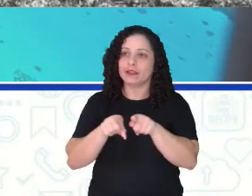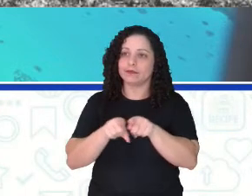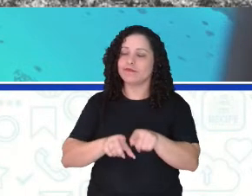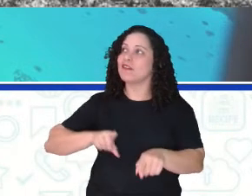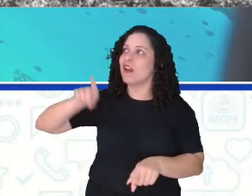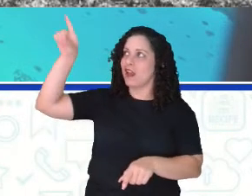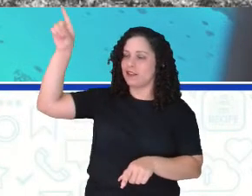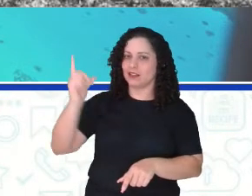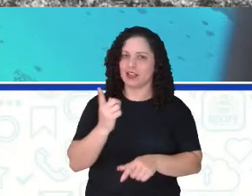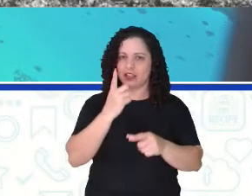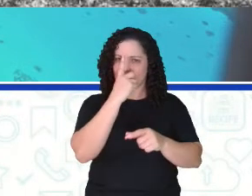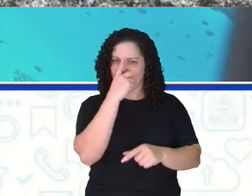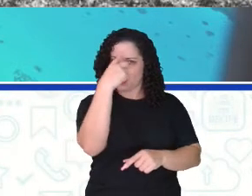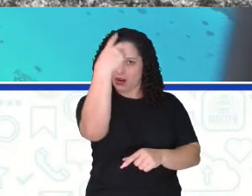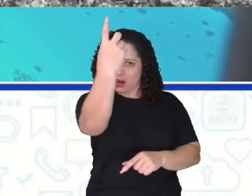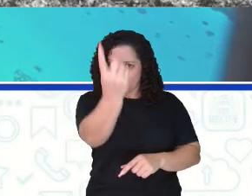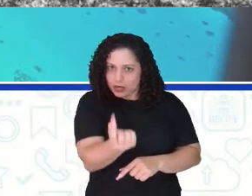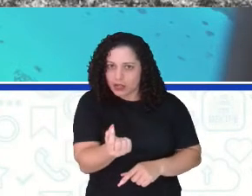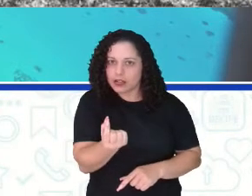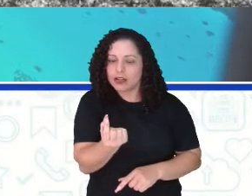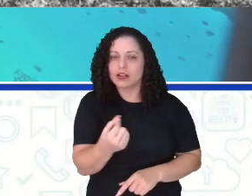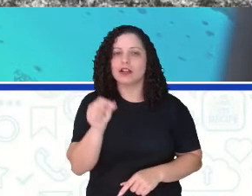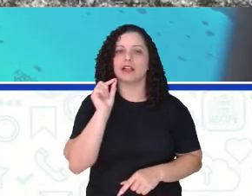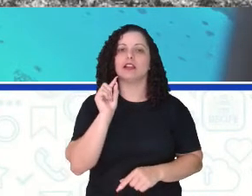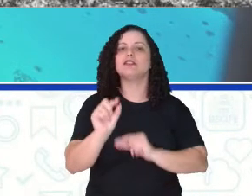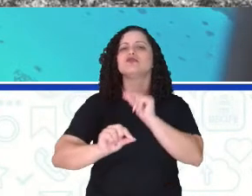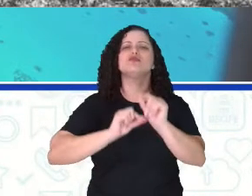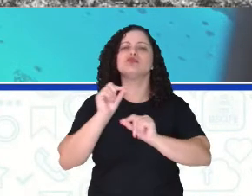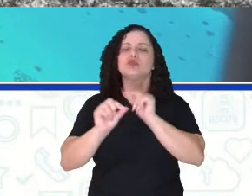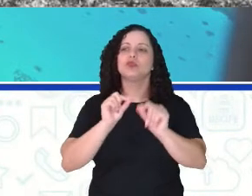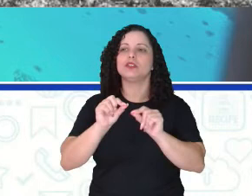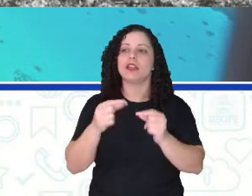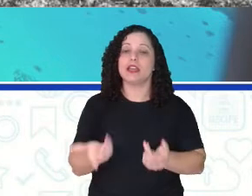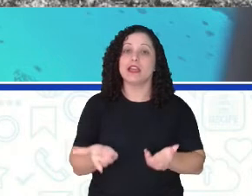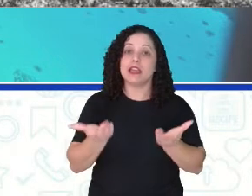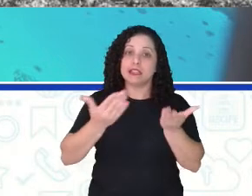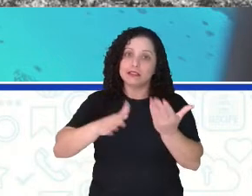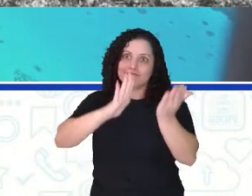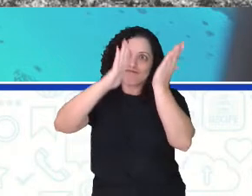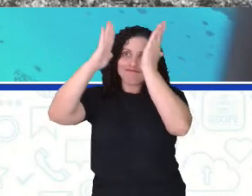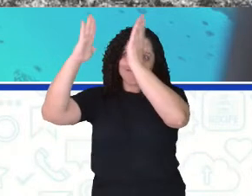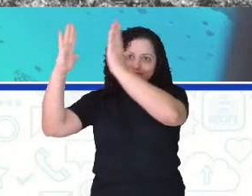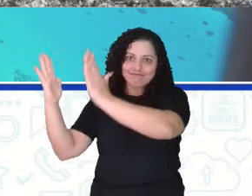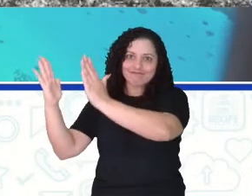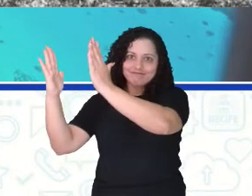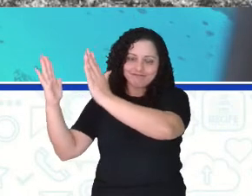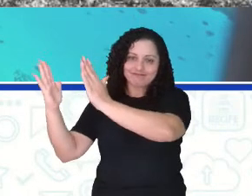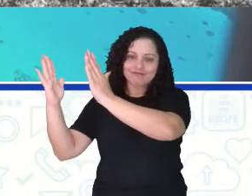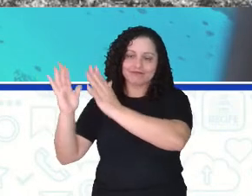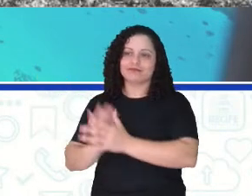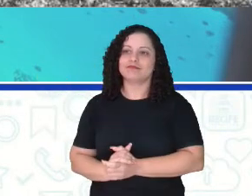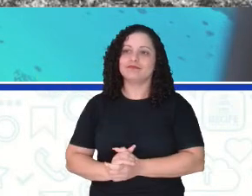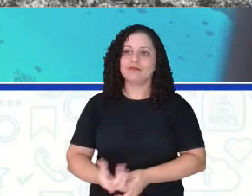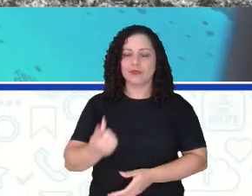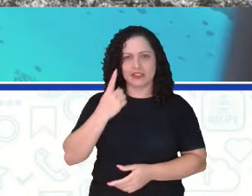essa ave, esses animais, na verdade, o da direita, essa grande ave, aí né, você vê, a imagem está